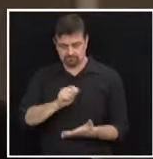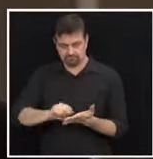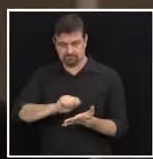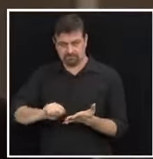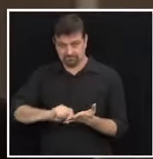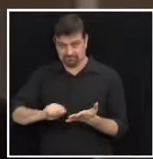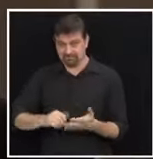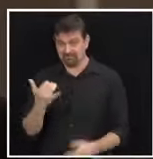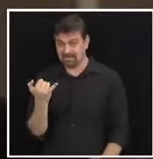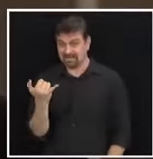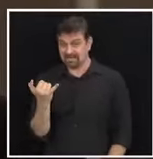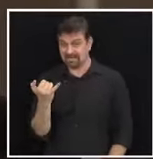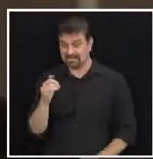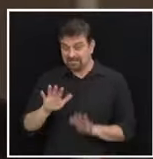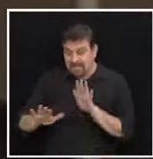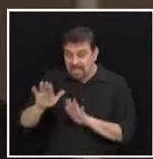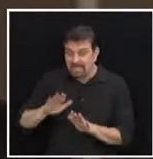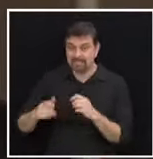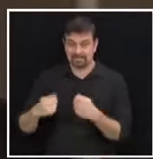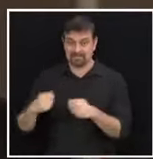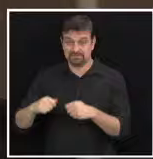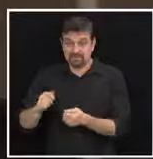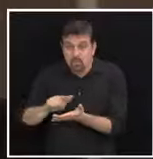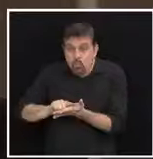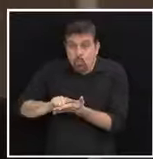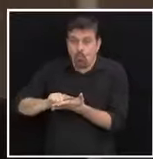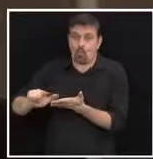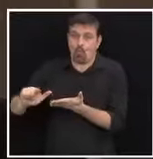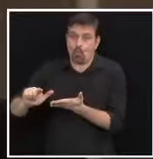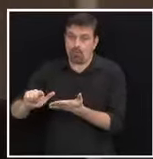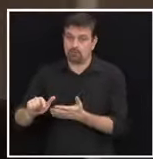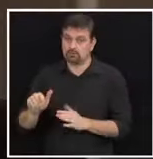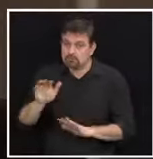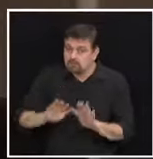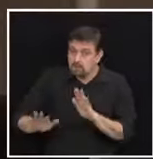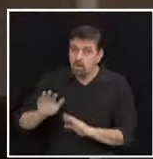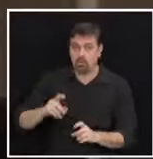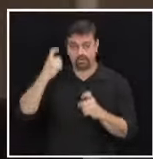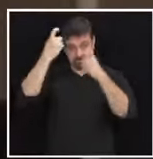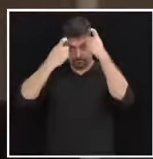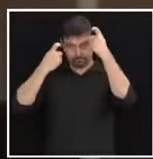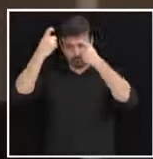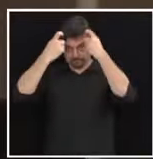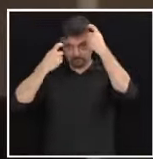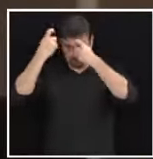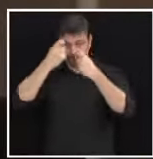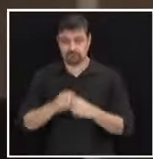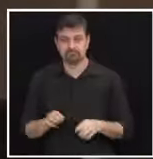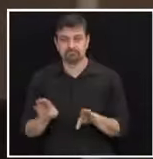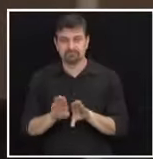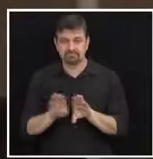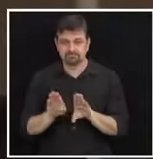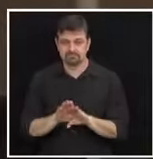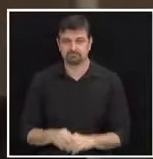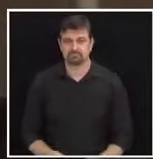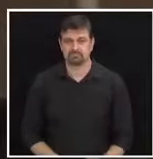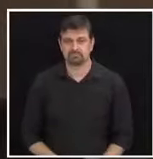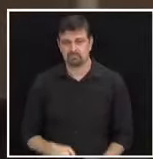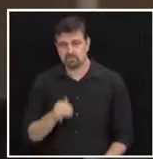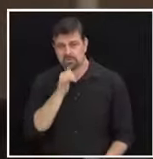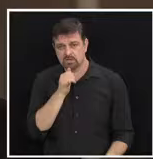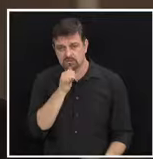transmitindo. Ele é um elo transmissor. Então a gente tem que se preocupar com isso. Outra coisa é você,